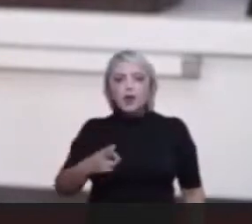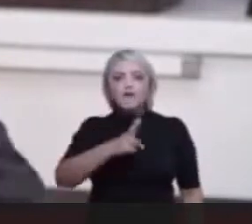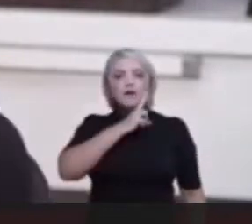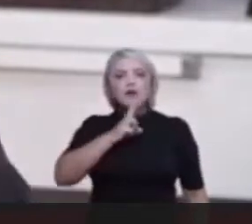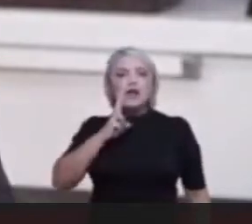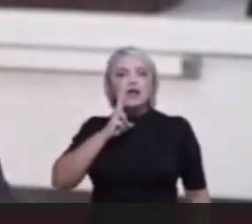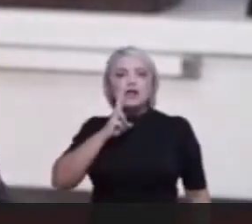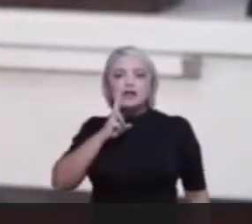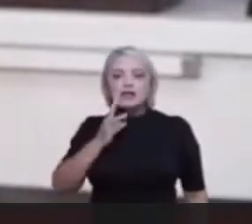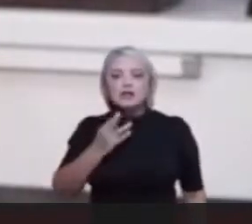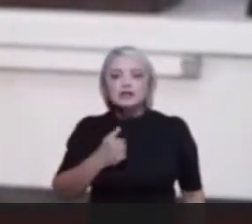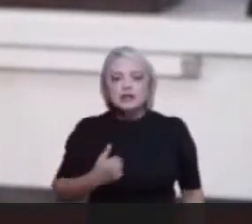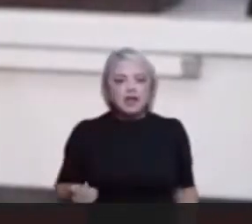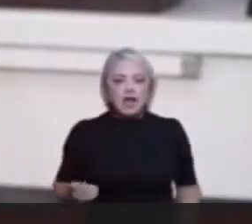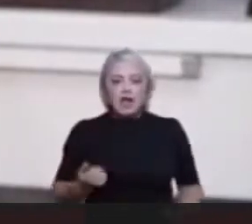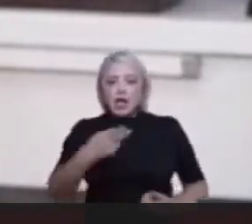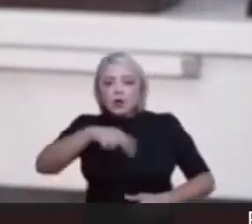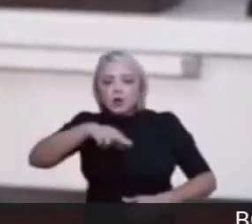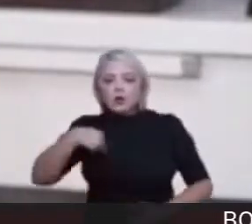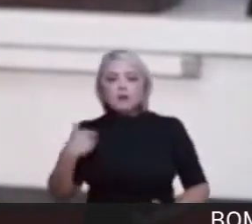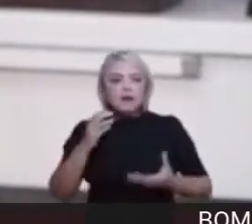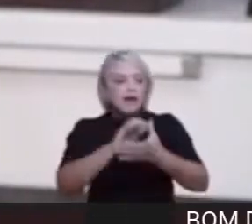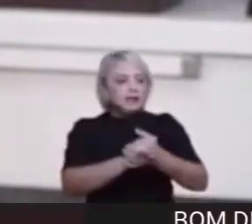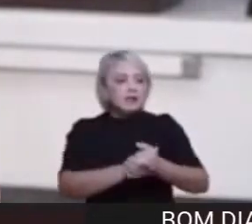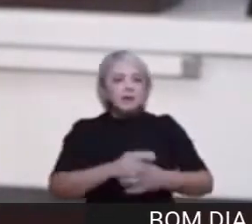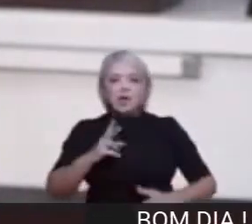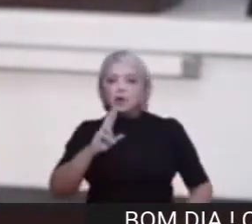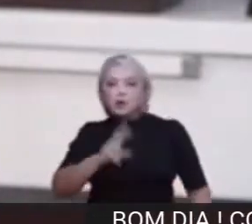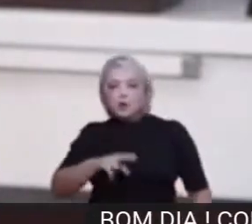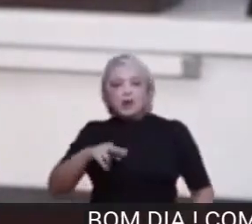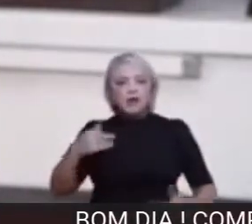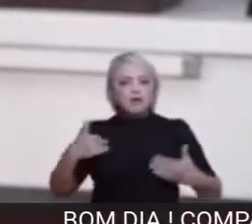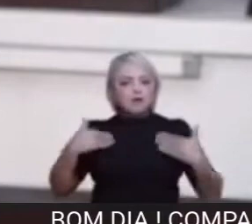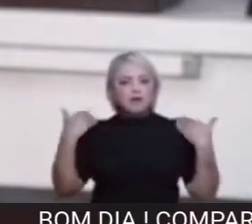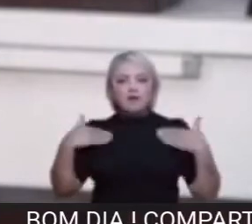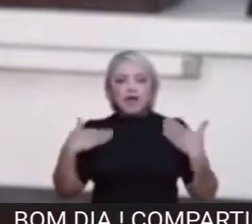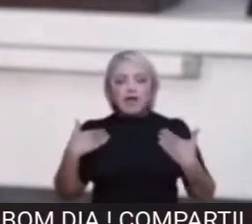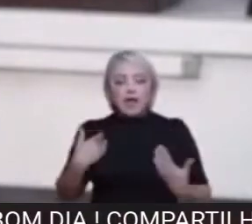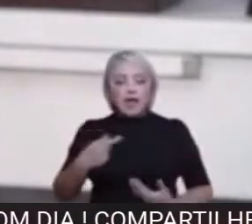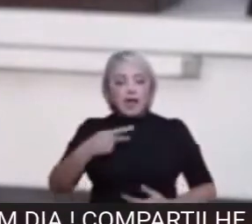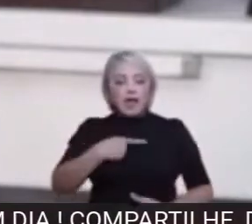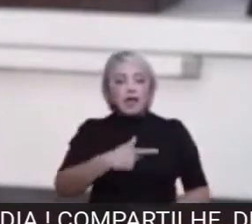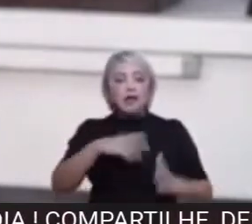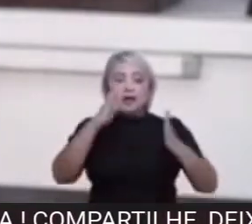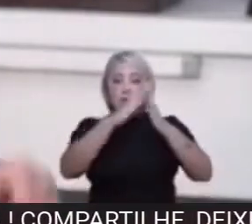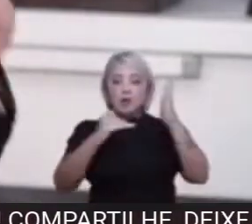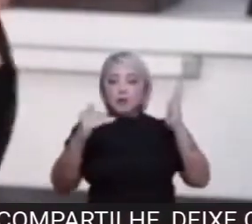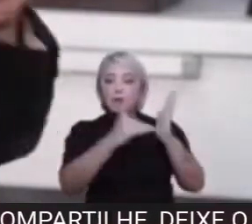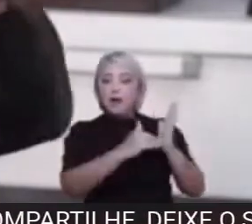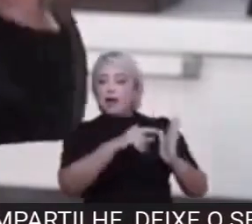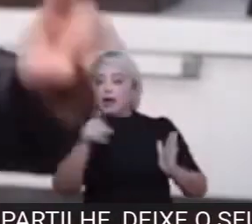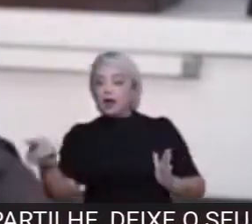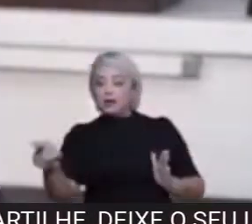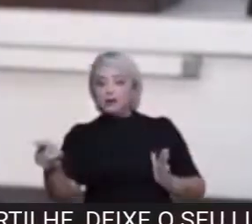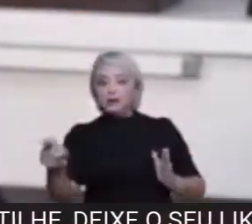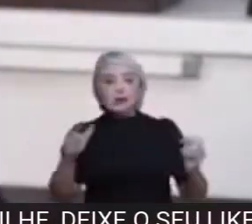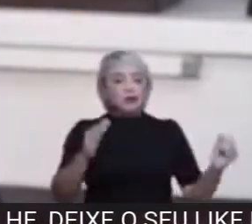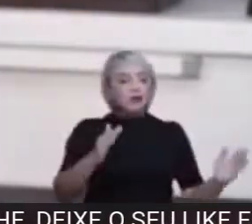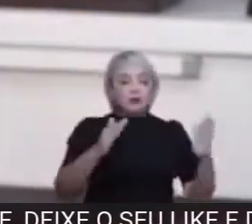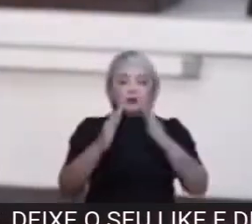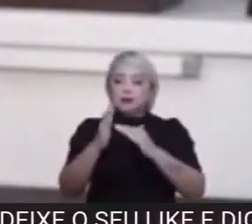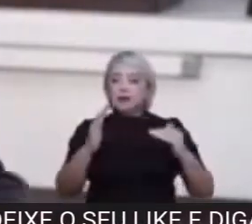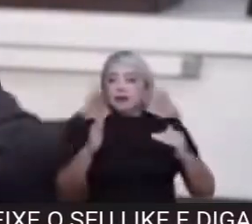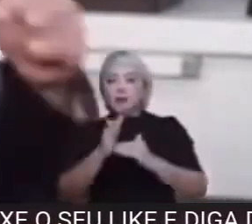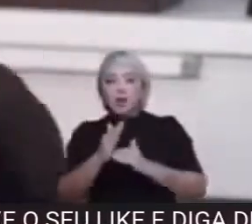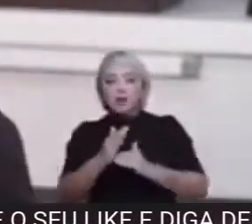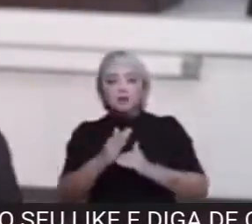nunca fui num casamento. Eu nunca fui no aniversário. A minha vida era daquele palácio para a Alvorada, era do Planalto para o Porto,